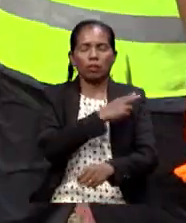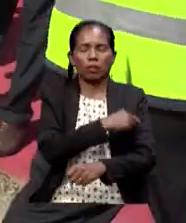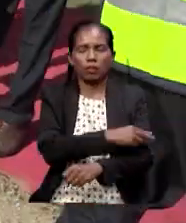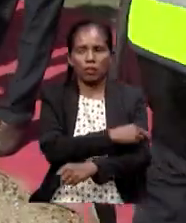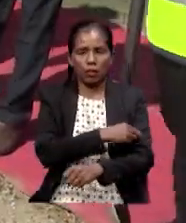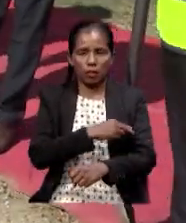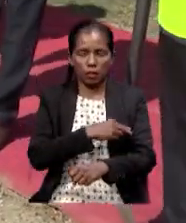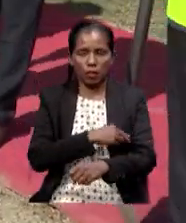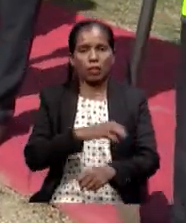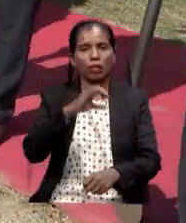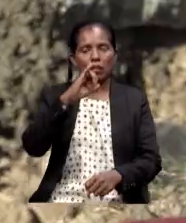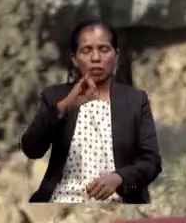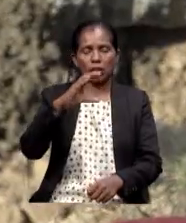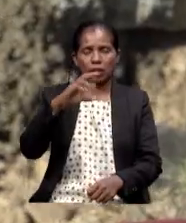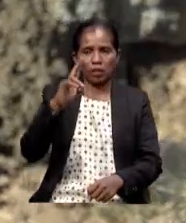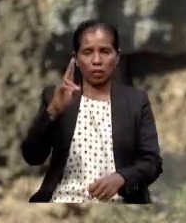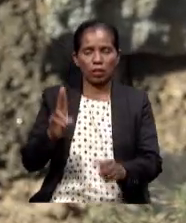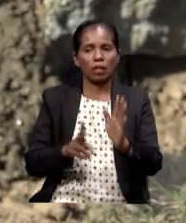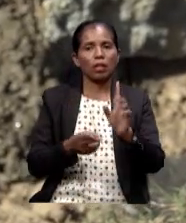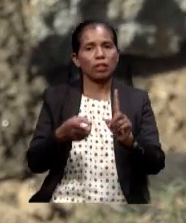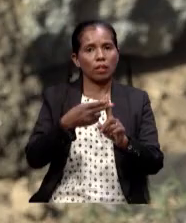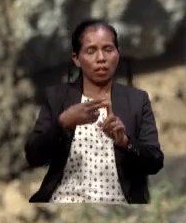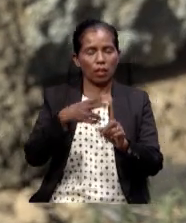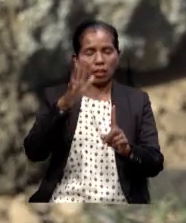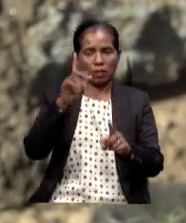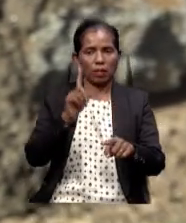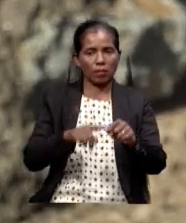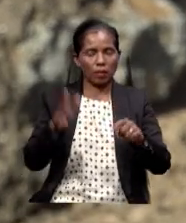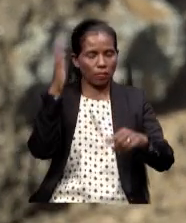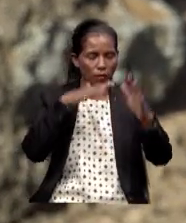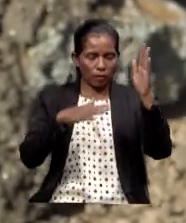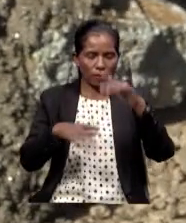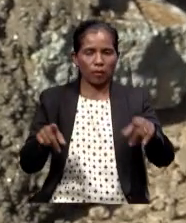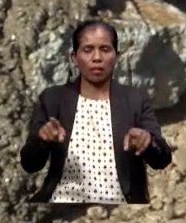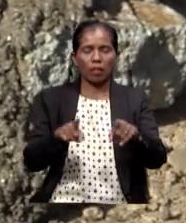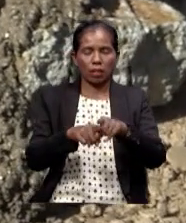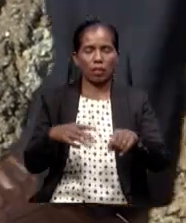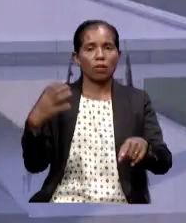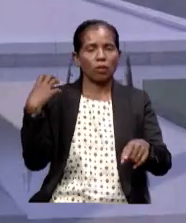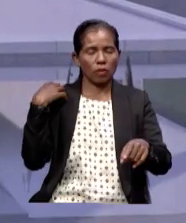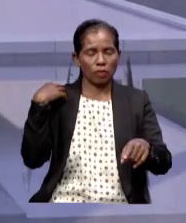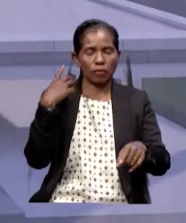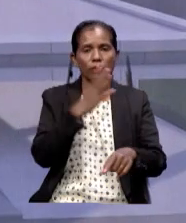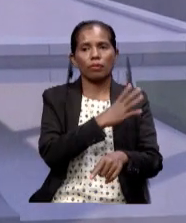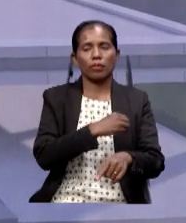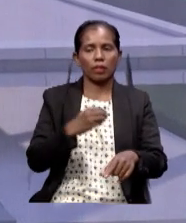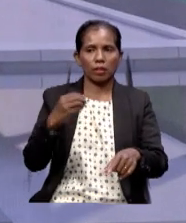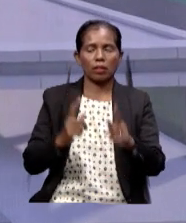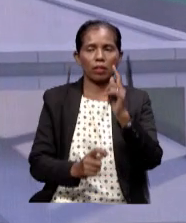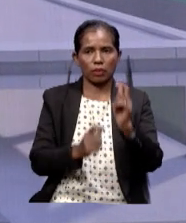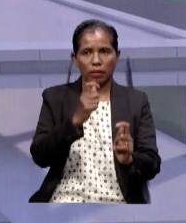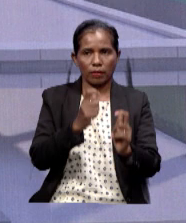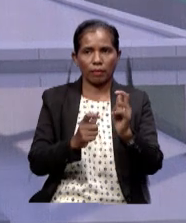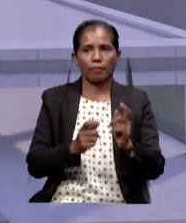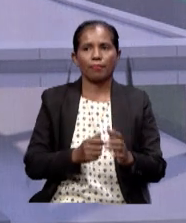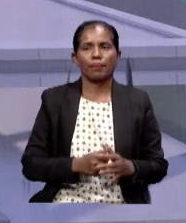pediatria no ICU, andar limane atu labele sai problema hanesan construção edifício tribunal recurso. How ni